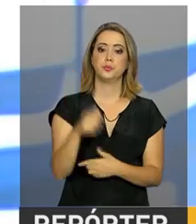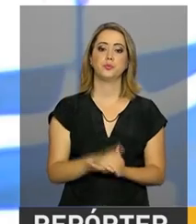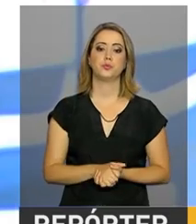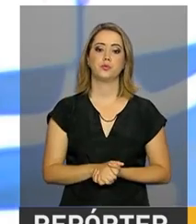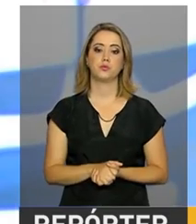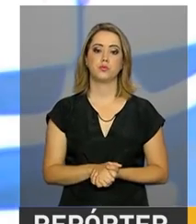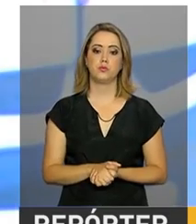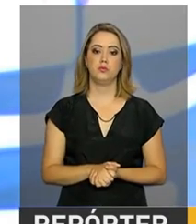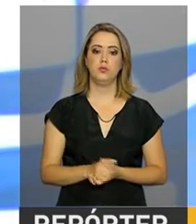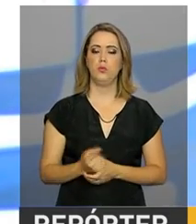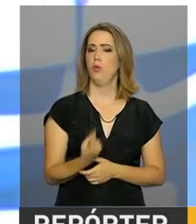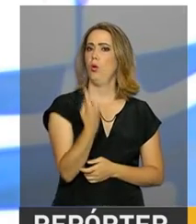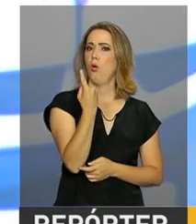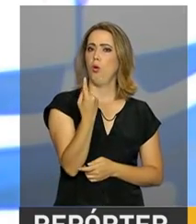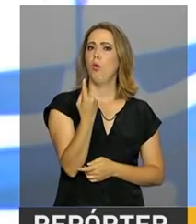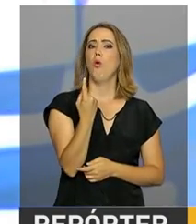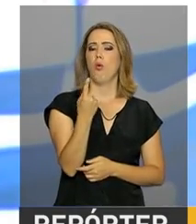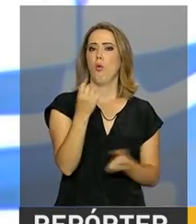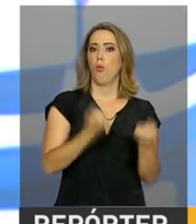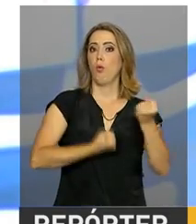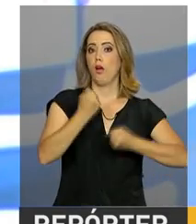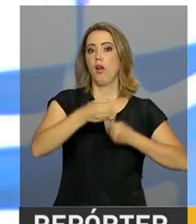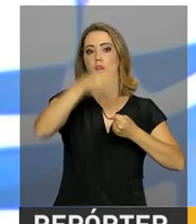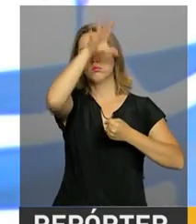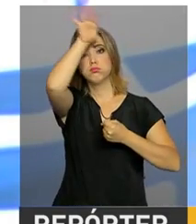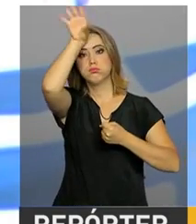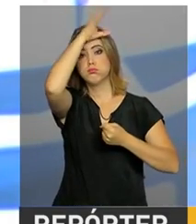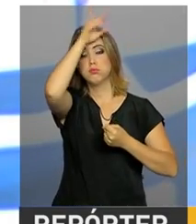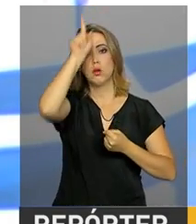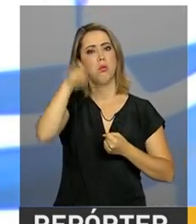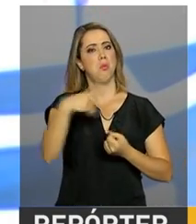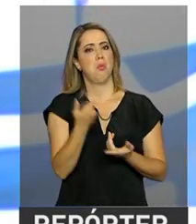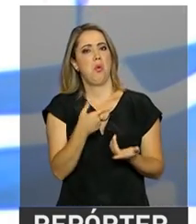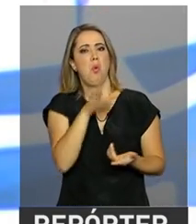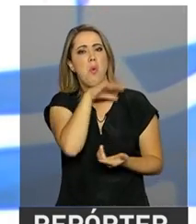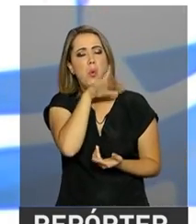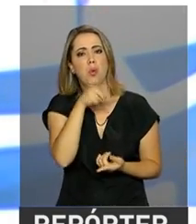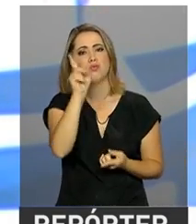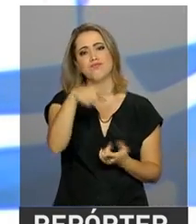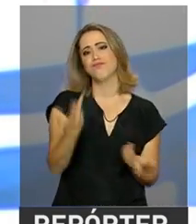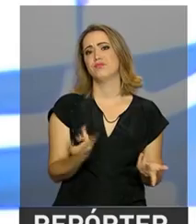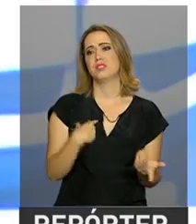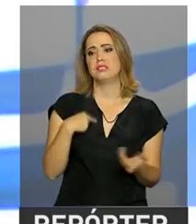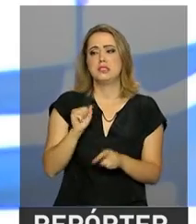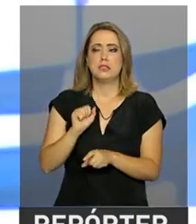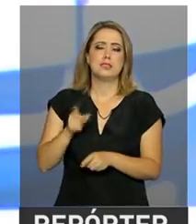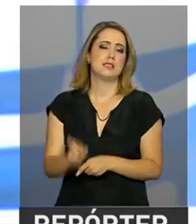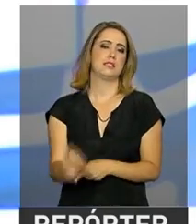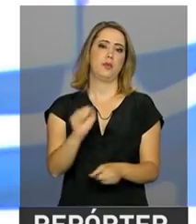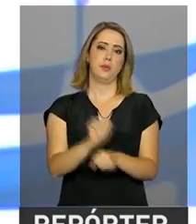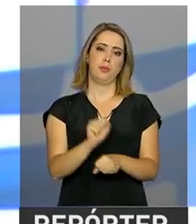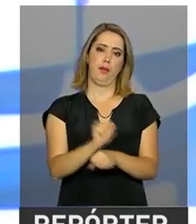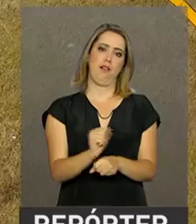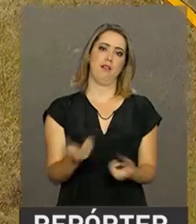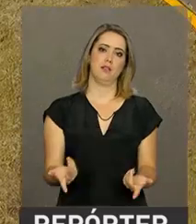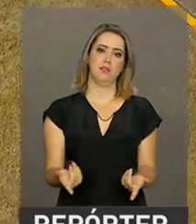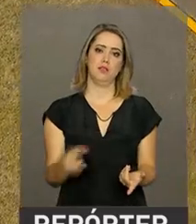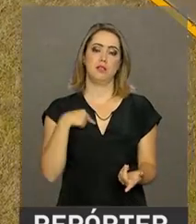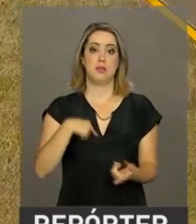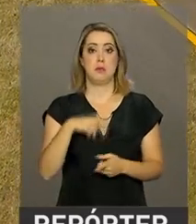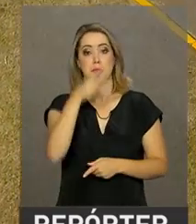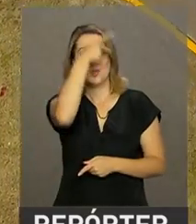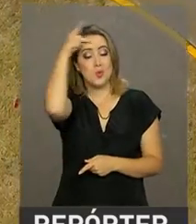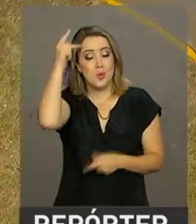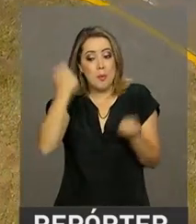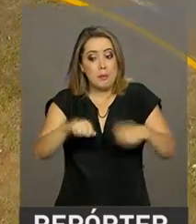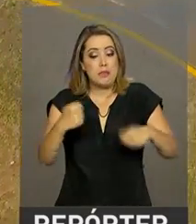porque uma ambulância eh que não tem boas condições é uma ambulância que vai toda hora está indo pra oficina vai estar parada quando a população